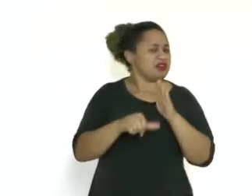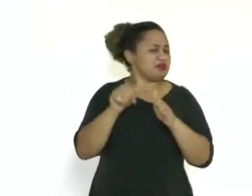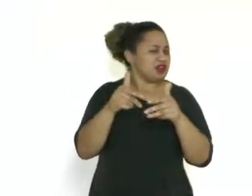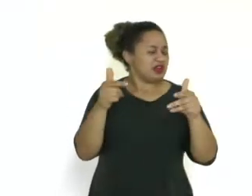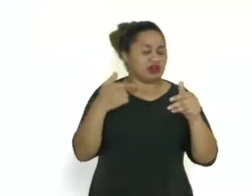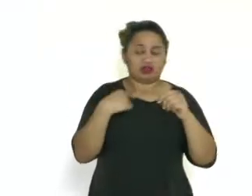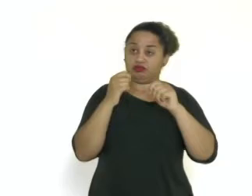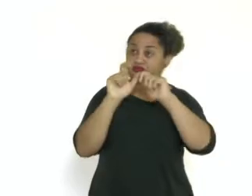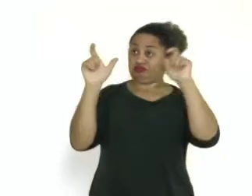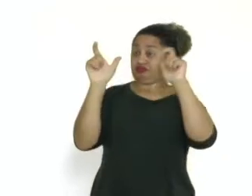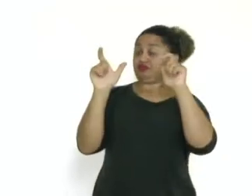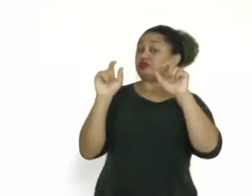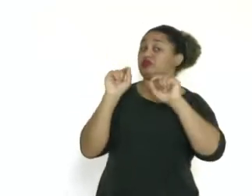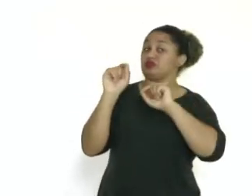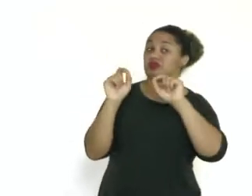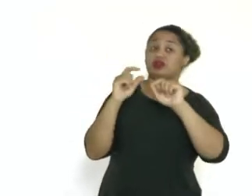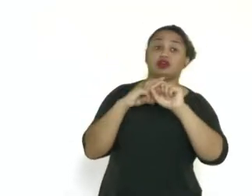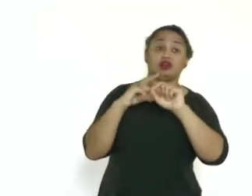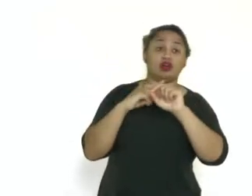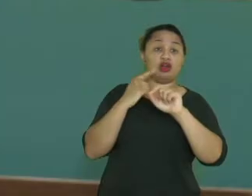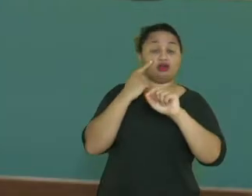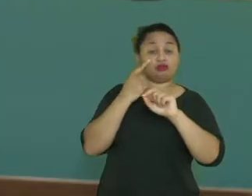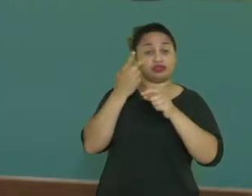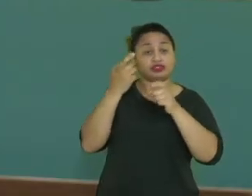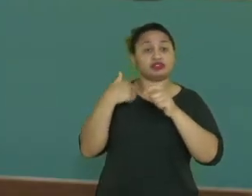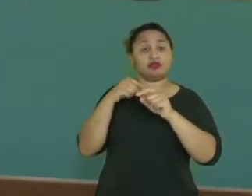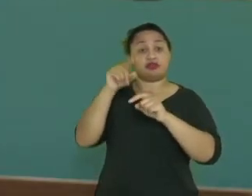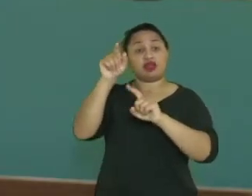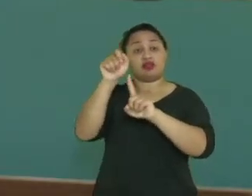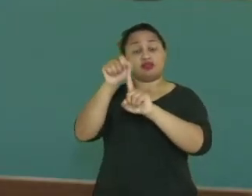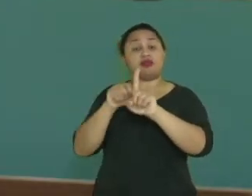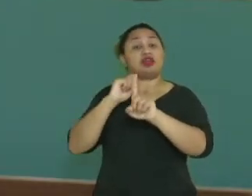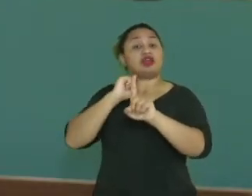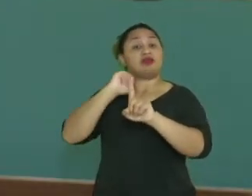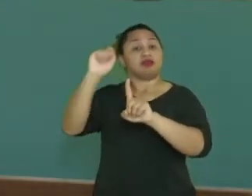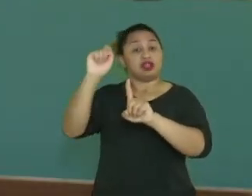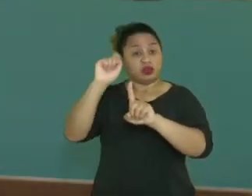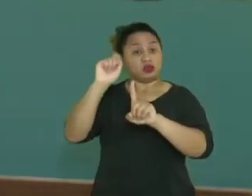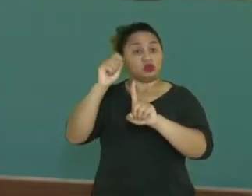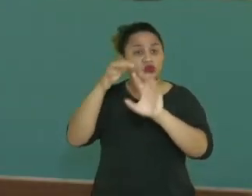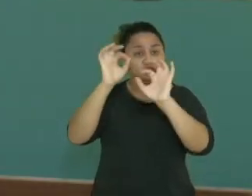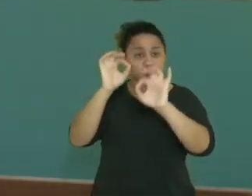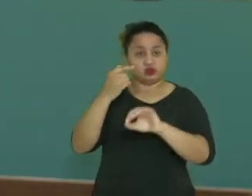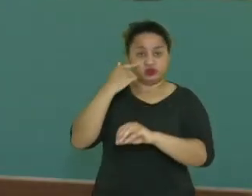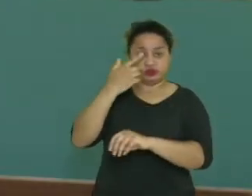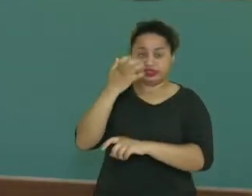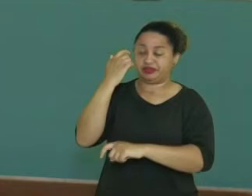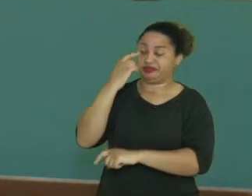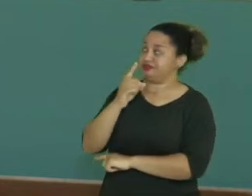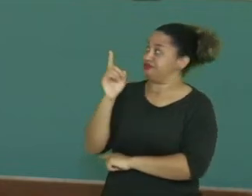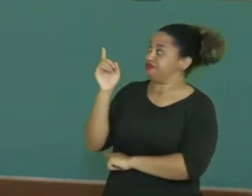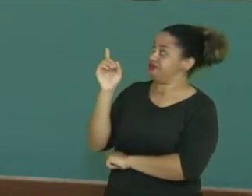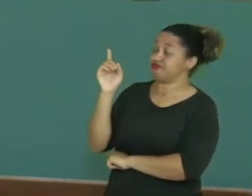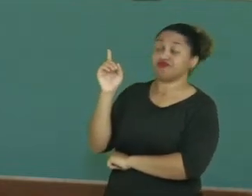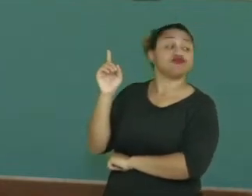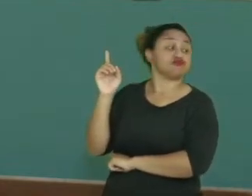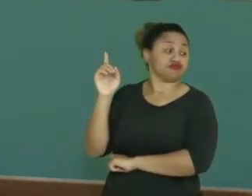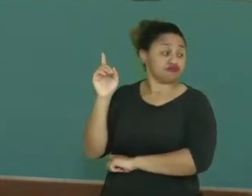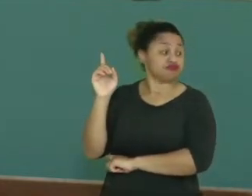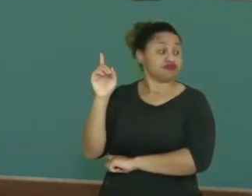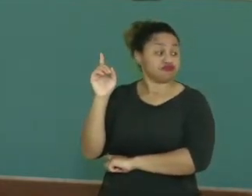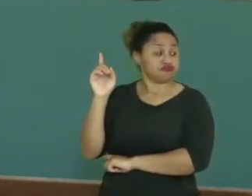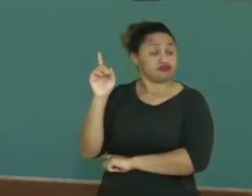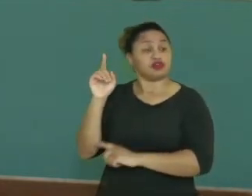chamou a atenção, né? Olha lá, então ele tá aqui, né? Tá em abril, tá entre abril e maio ali, né? Qual foi o maior número de